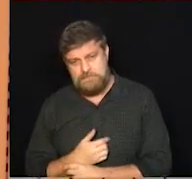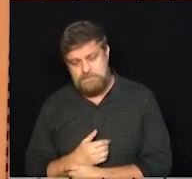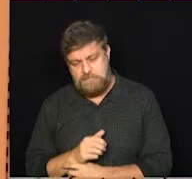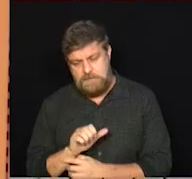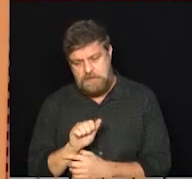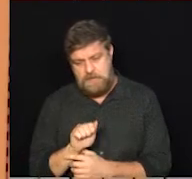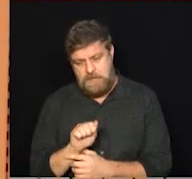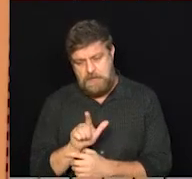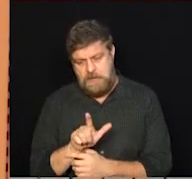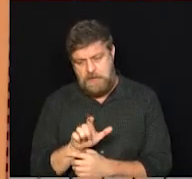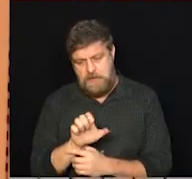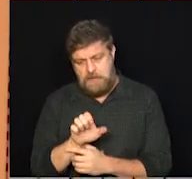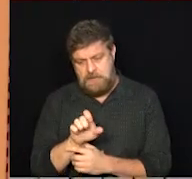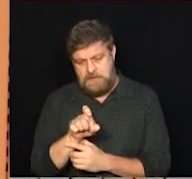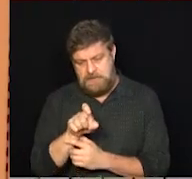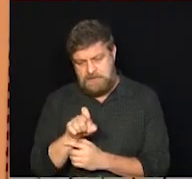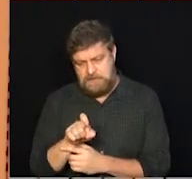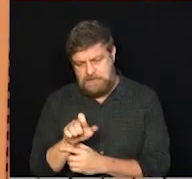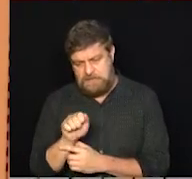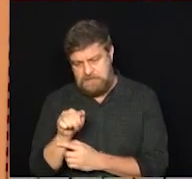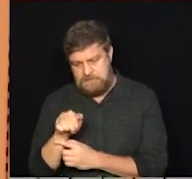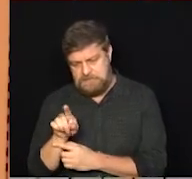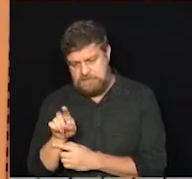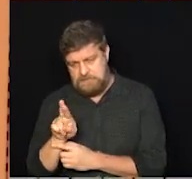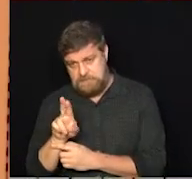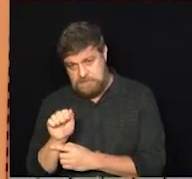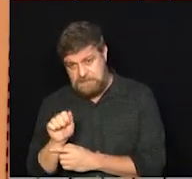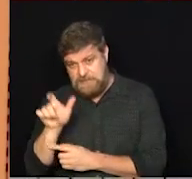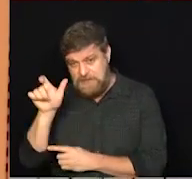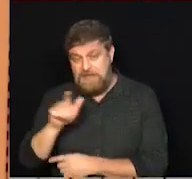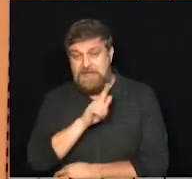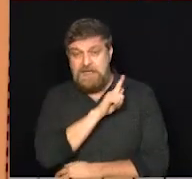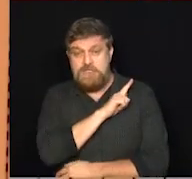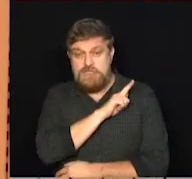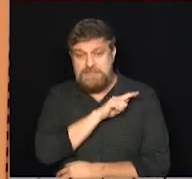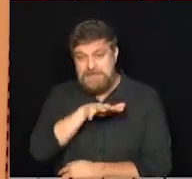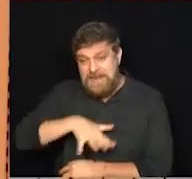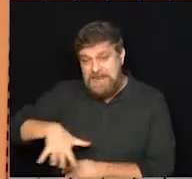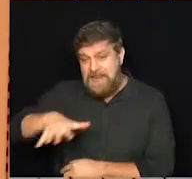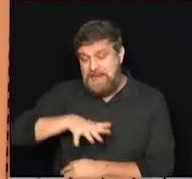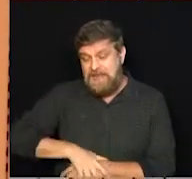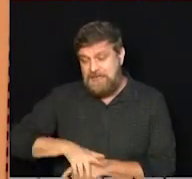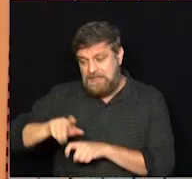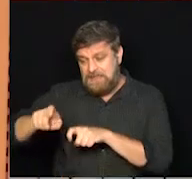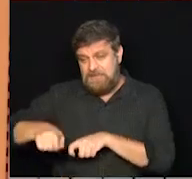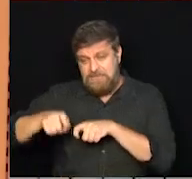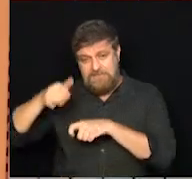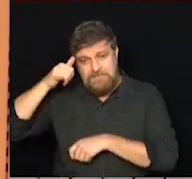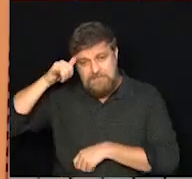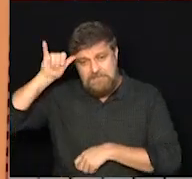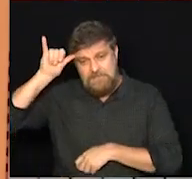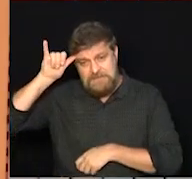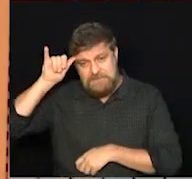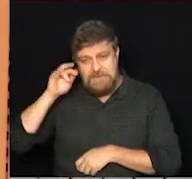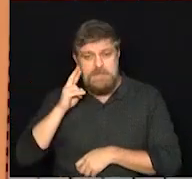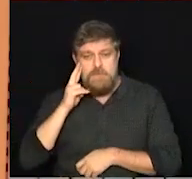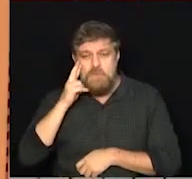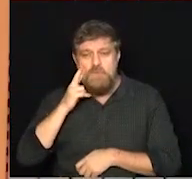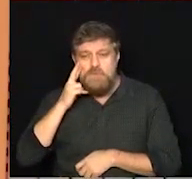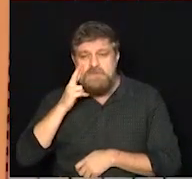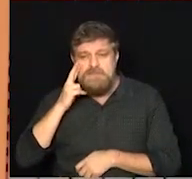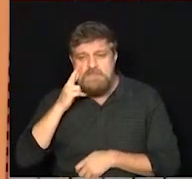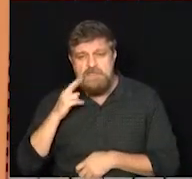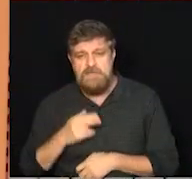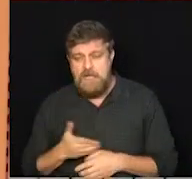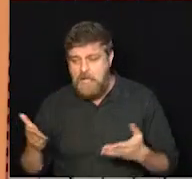Alessandra Ribeiro daqui a gestora da Fazenda Roseira Ok então vamos lá